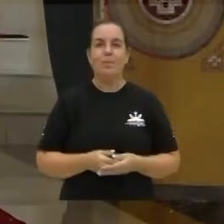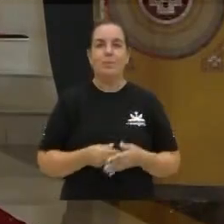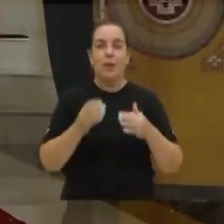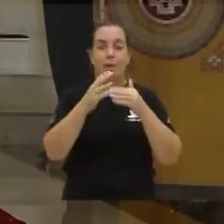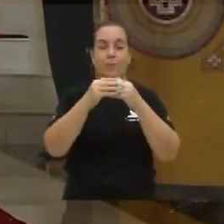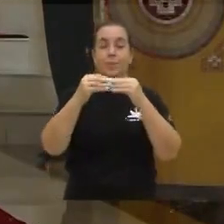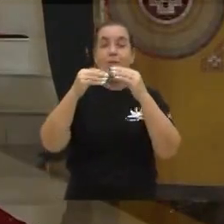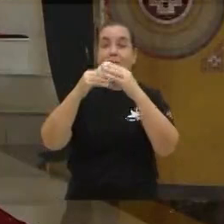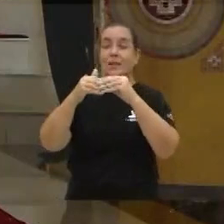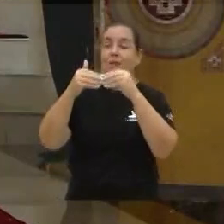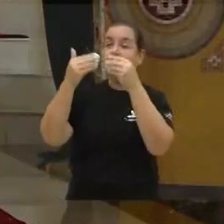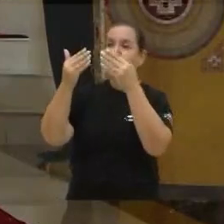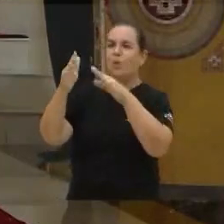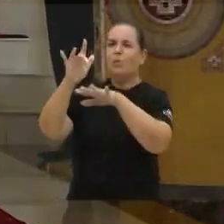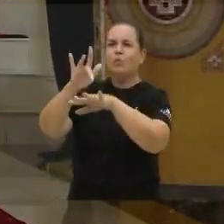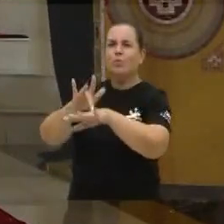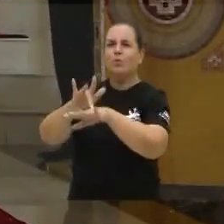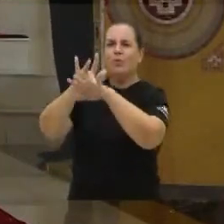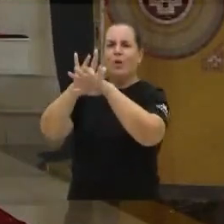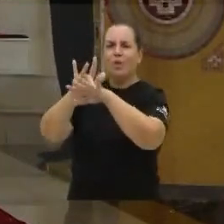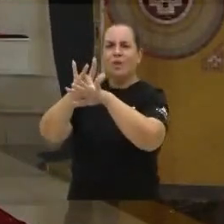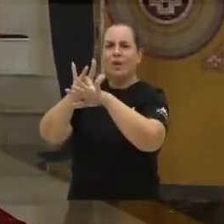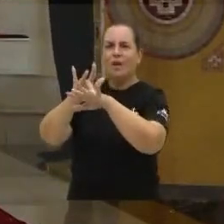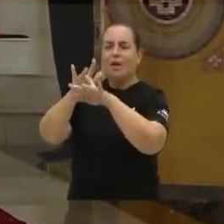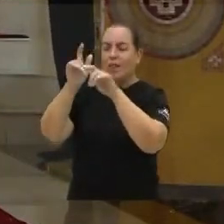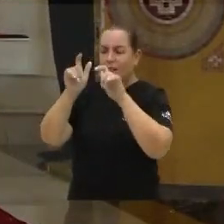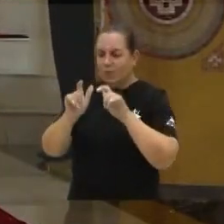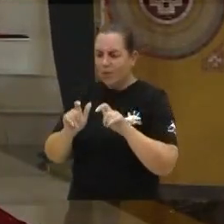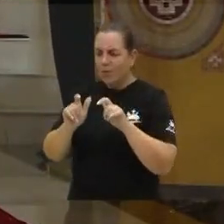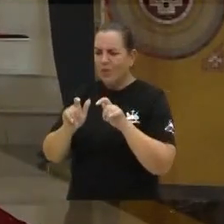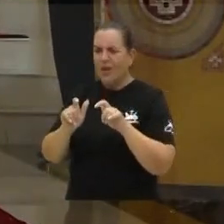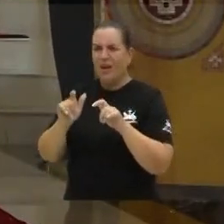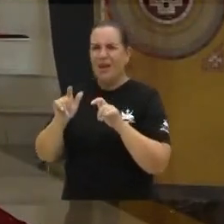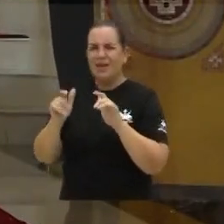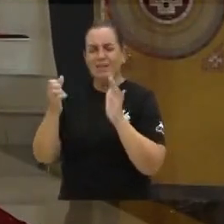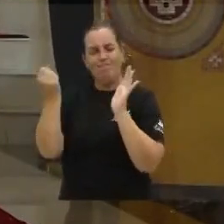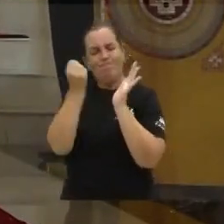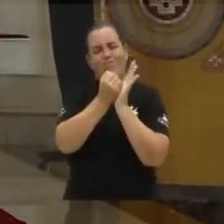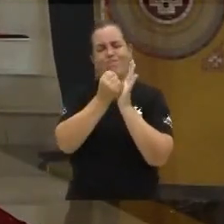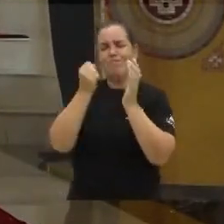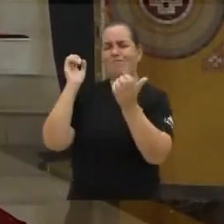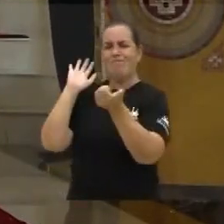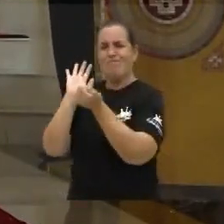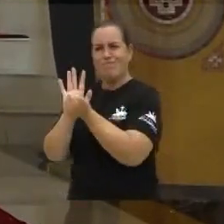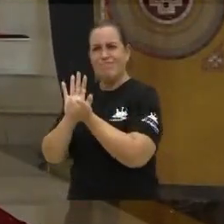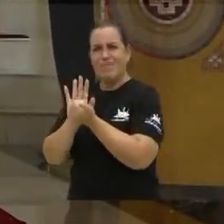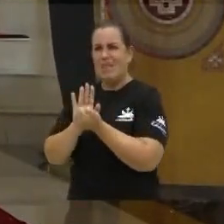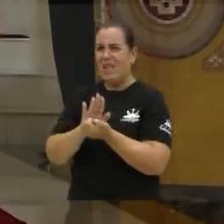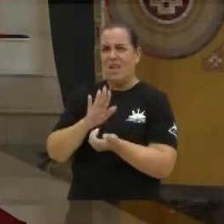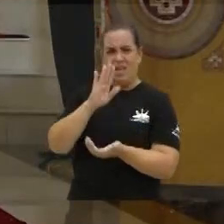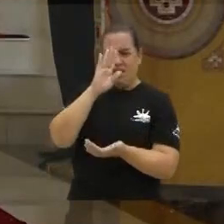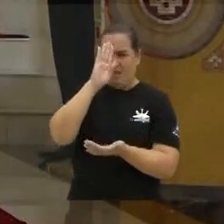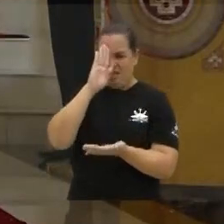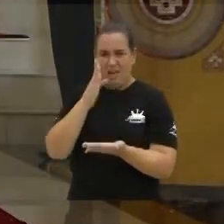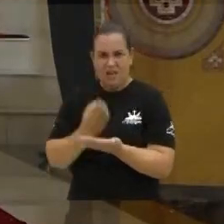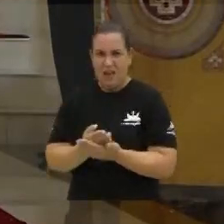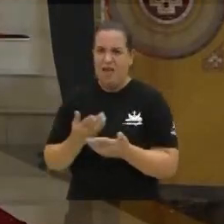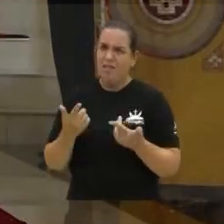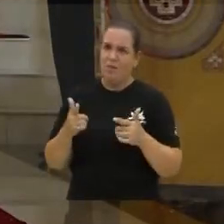a tua mão, toca o lugar dos cravos e não sejas incrédulo, mas